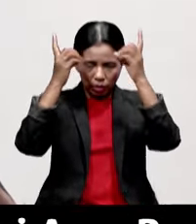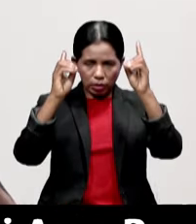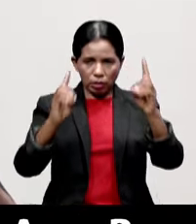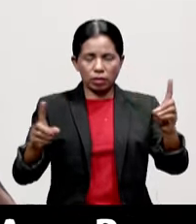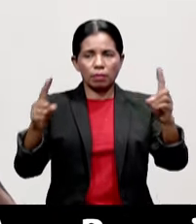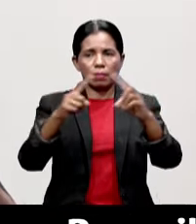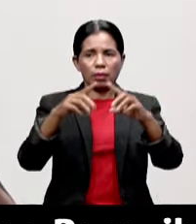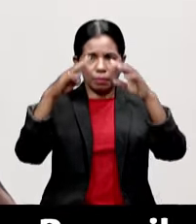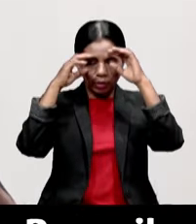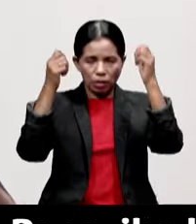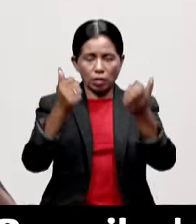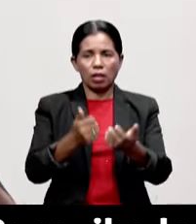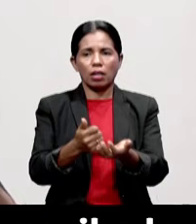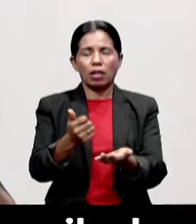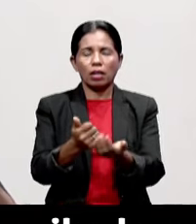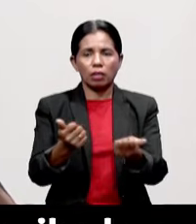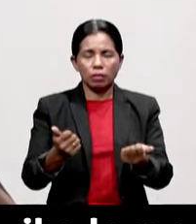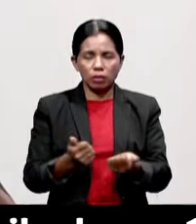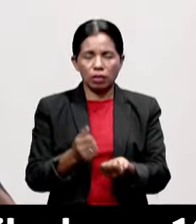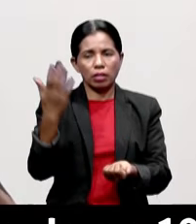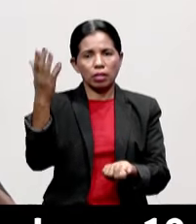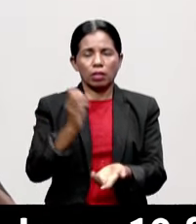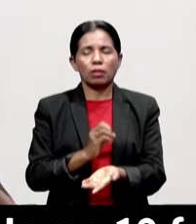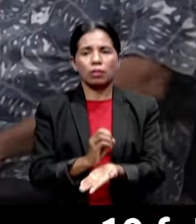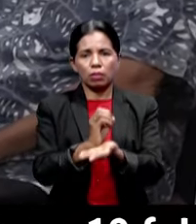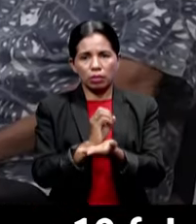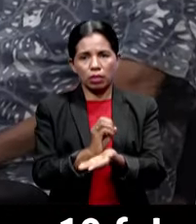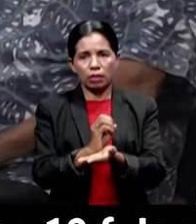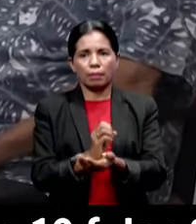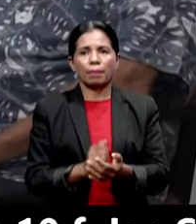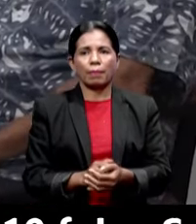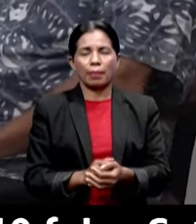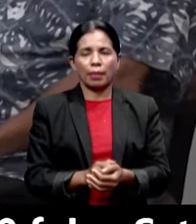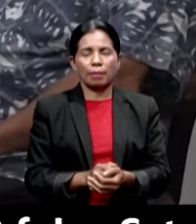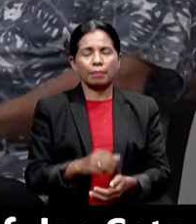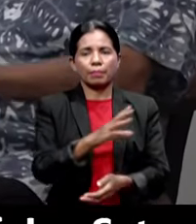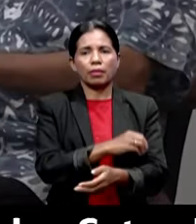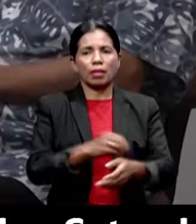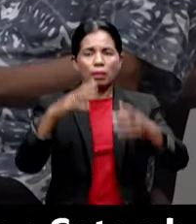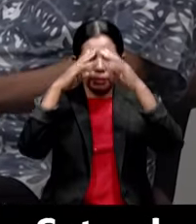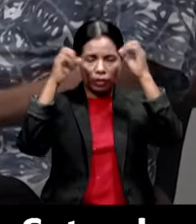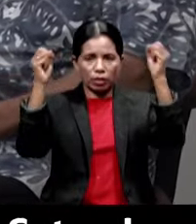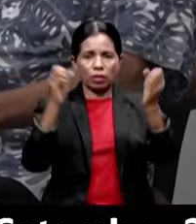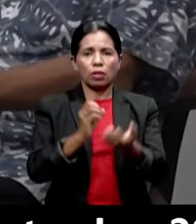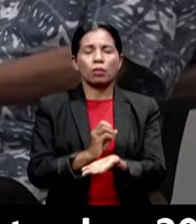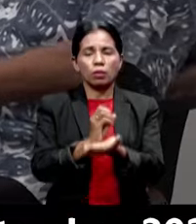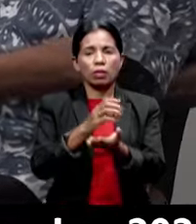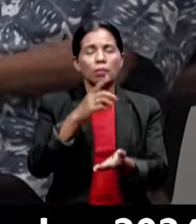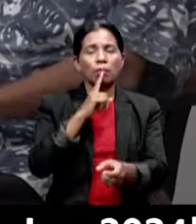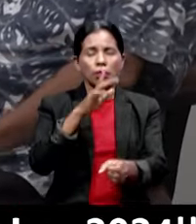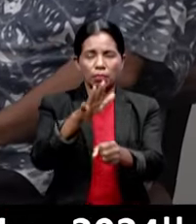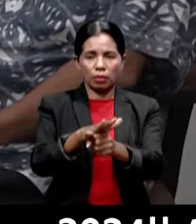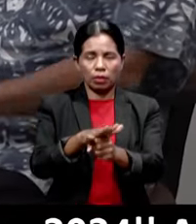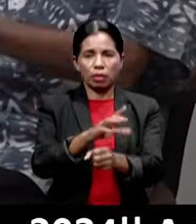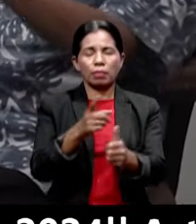o presidente da autoridade e a Raioa para... Antes de tomar a deposse, o presidente Raioa promete e a minha mandato